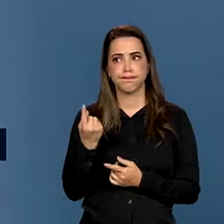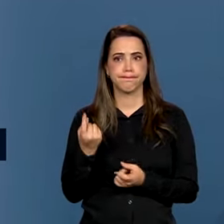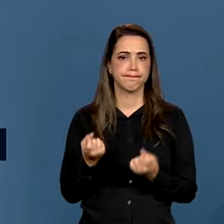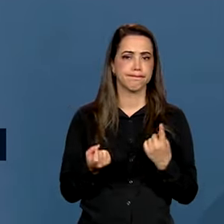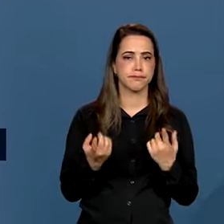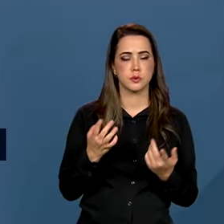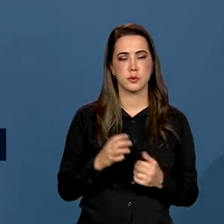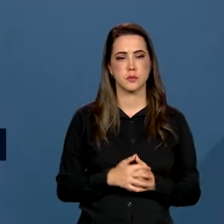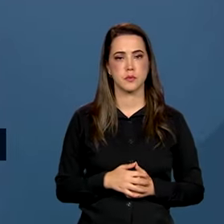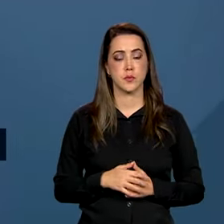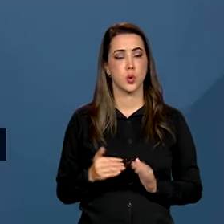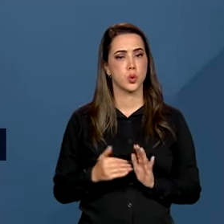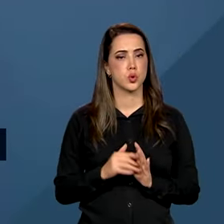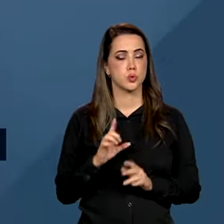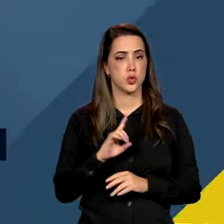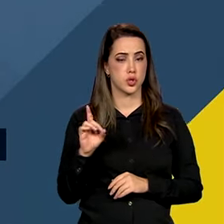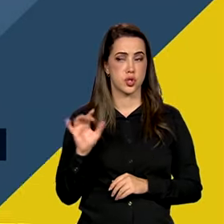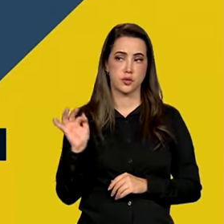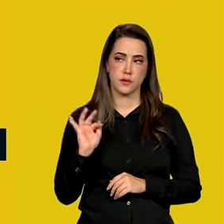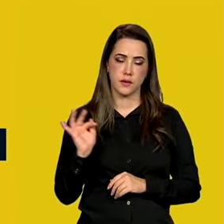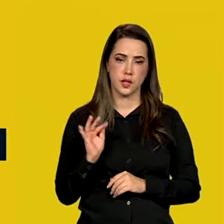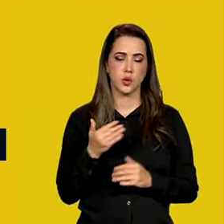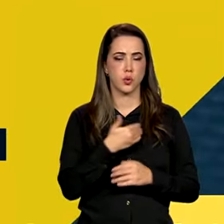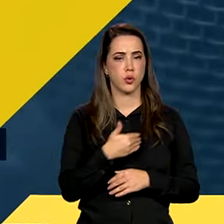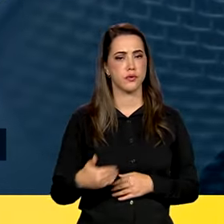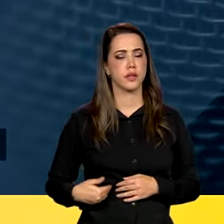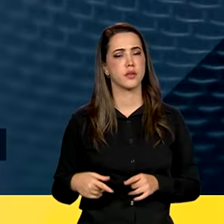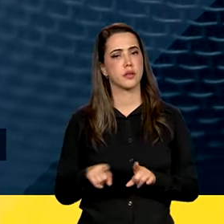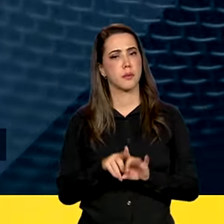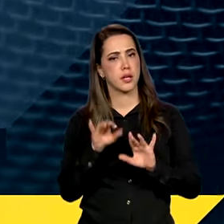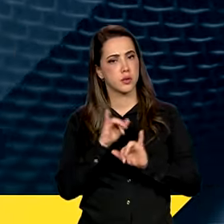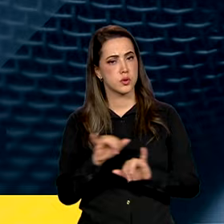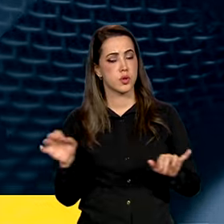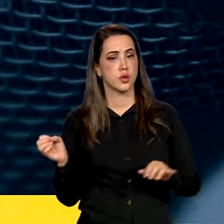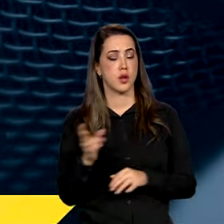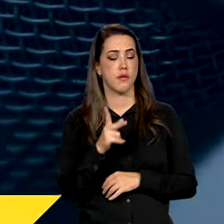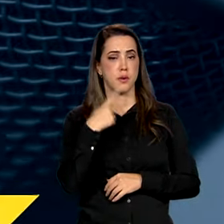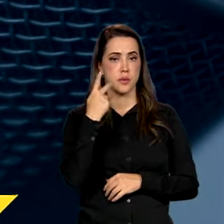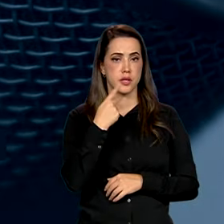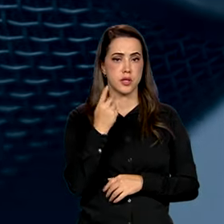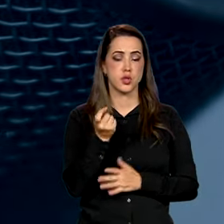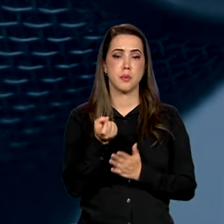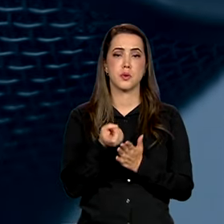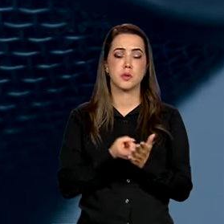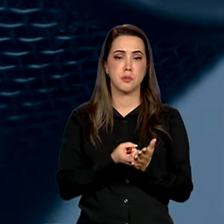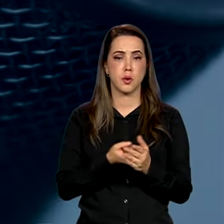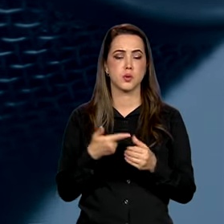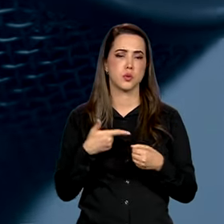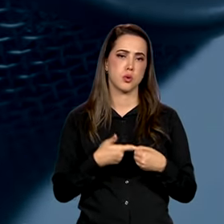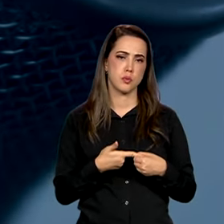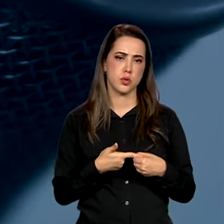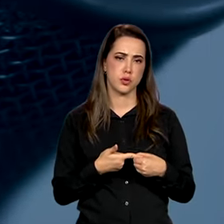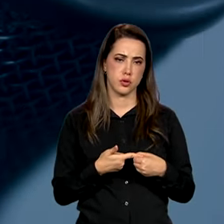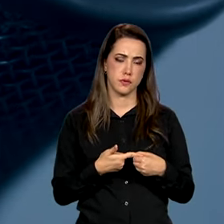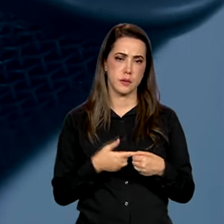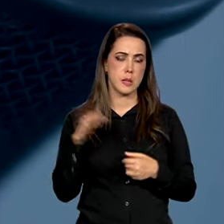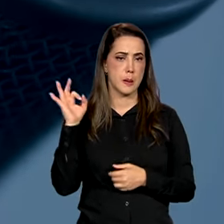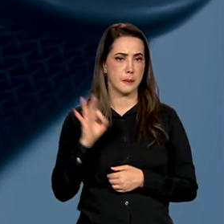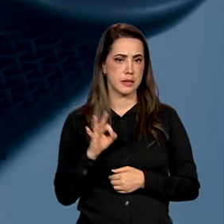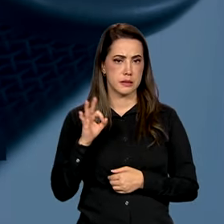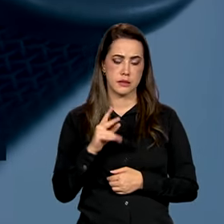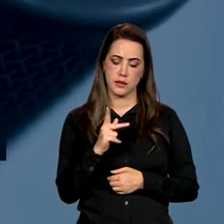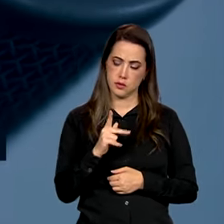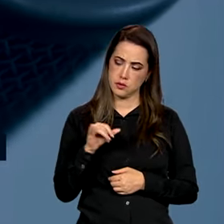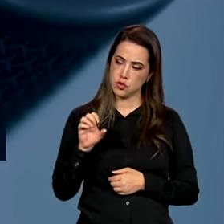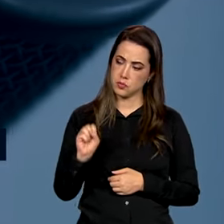no último dia de Fevereiro o governo anunciou também uma nova política para os impostos dos combustíveis as alíquotas de